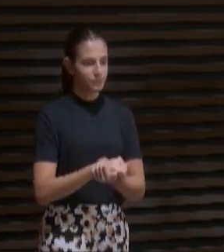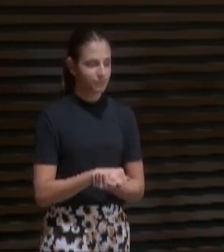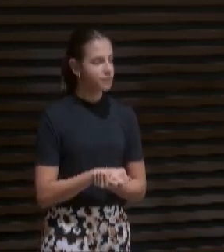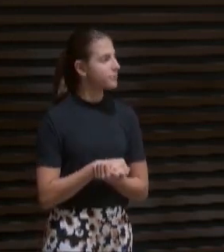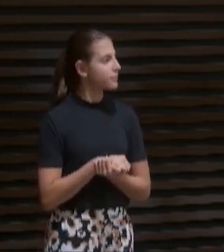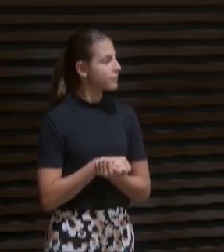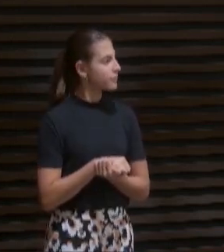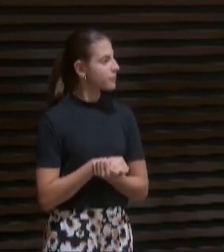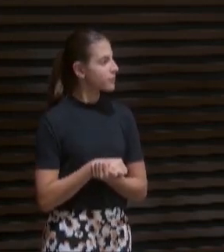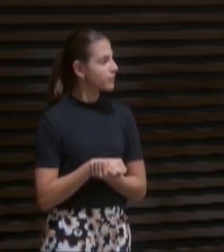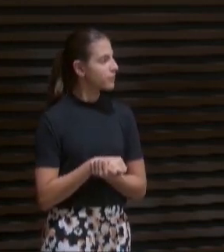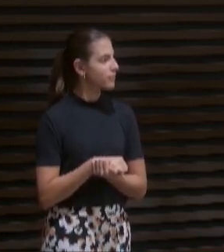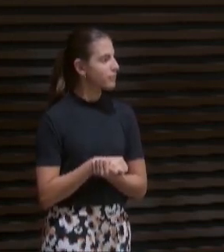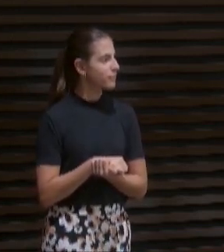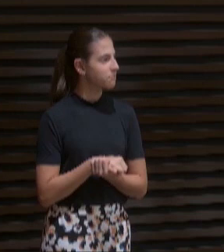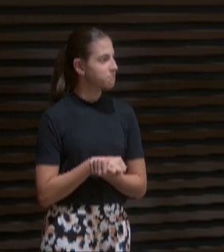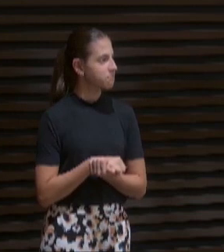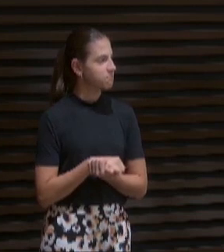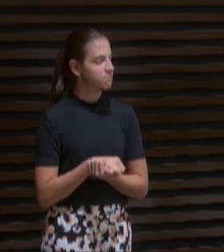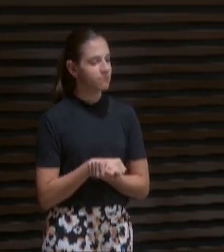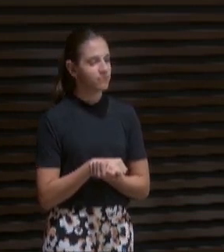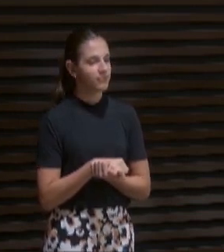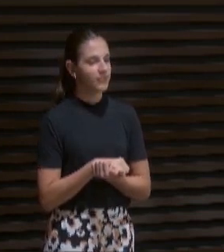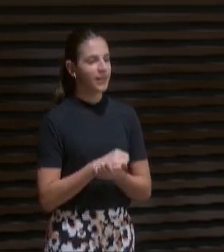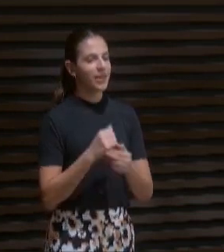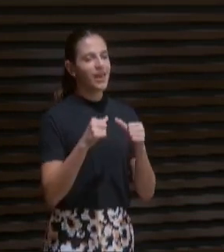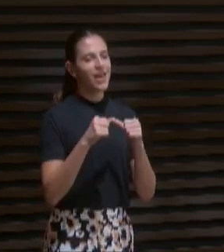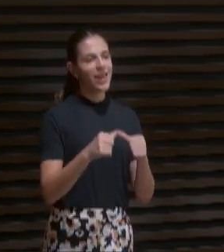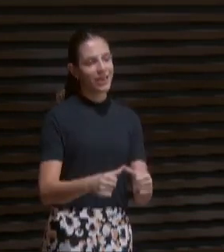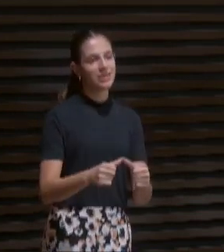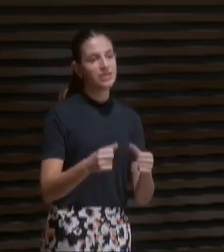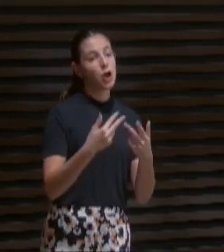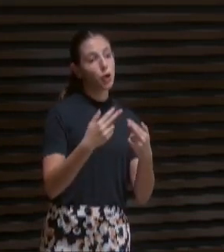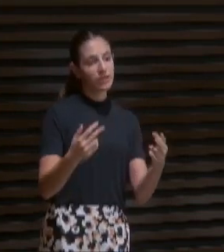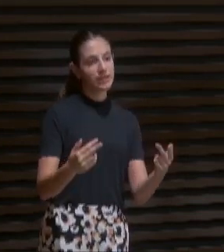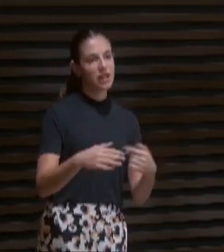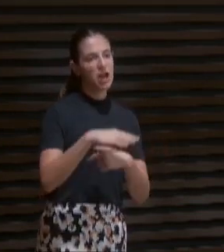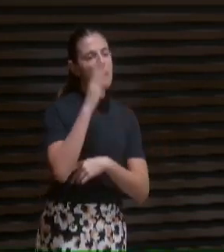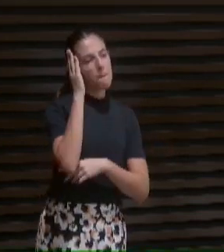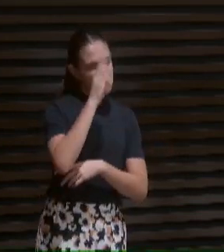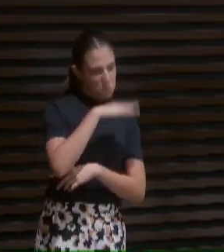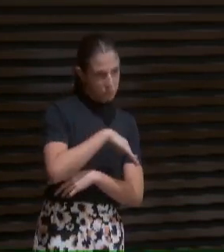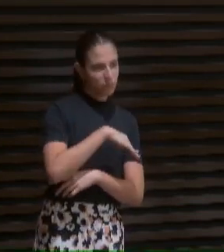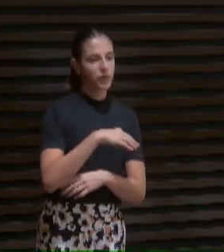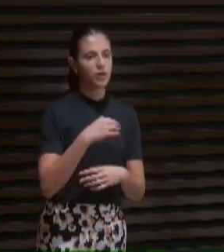esse miolo de tripa que o mundo está comendo. Você viu que eu fui bem